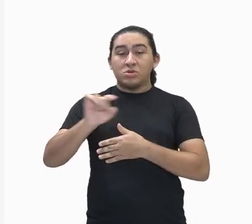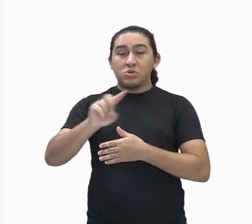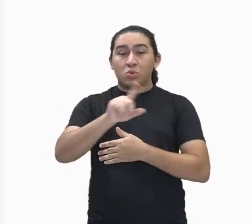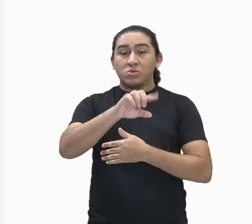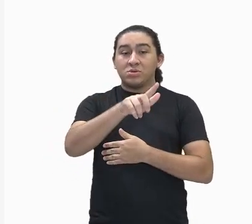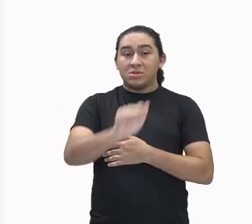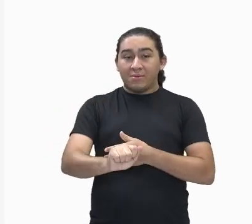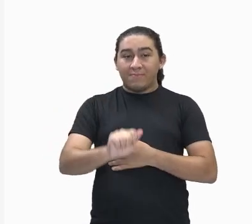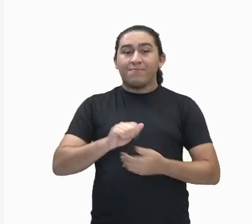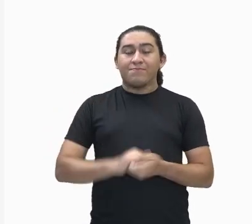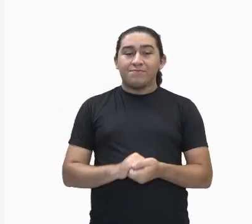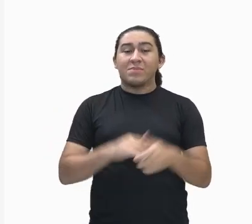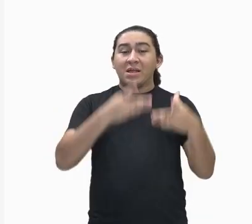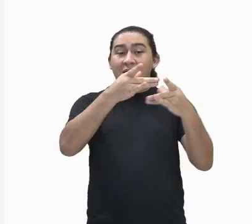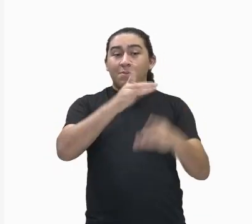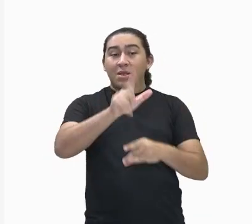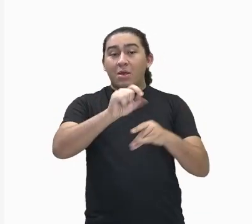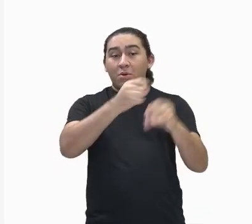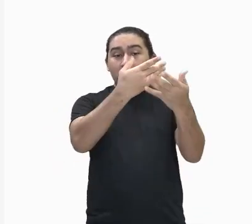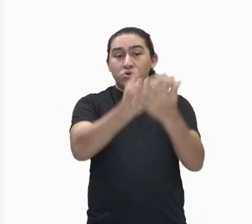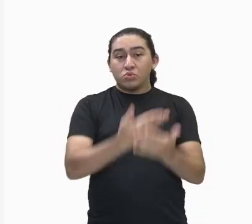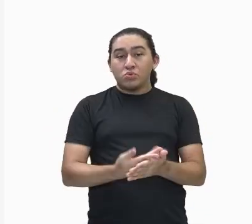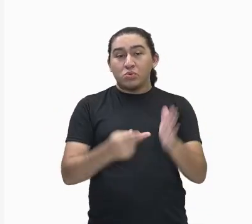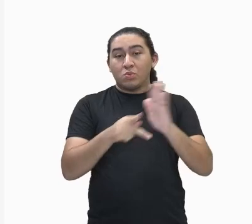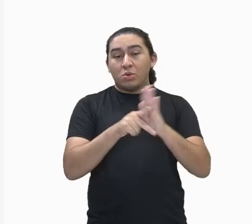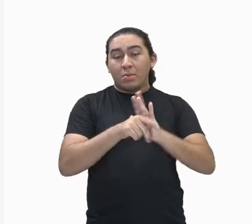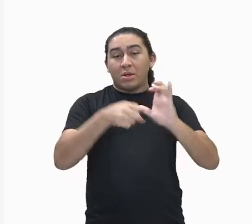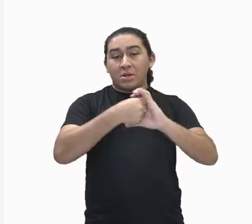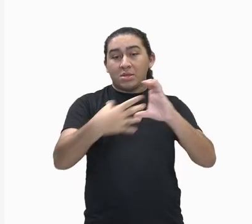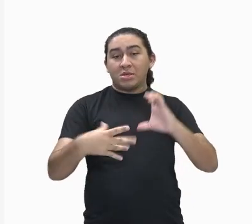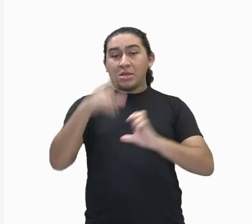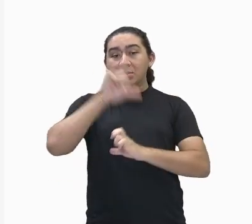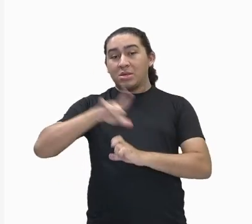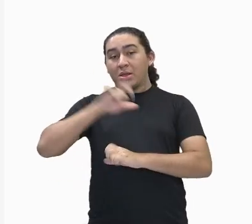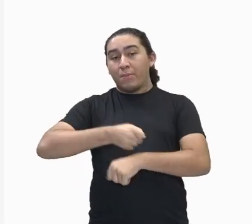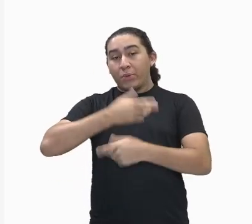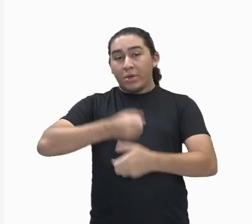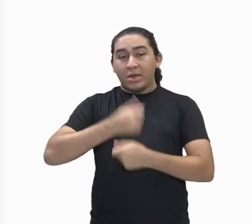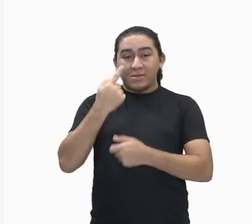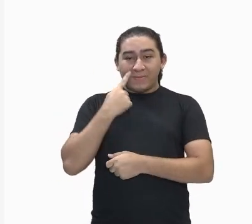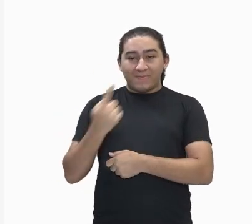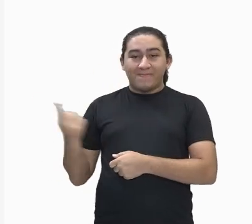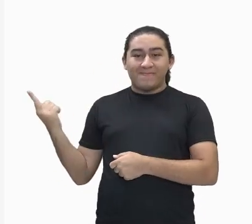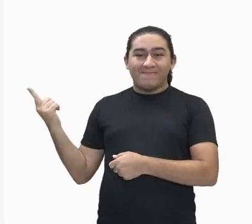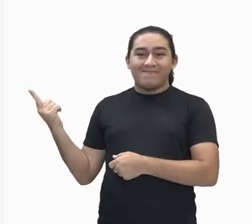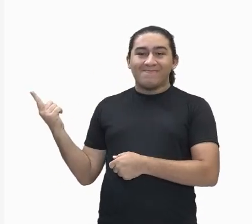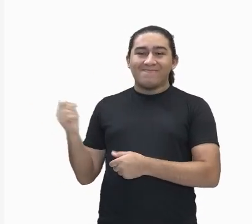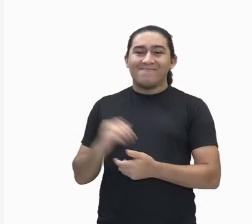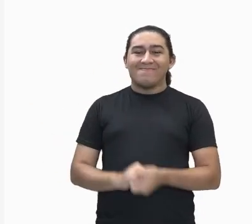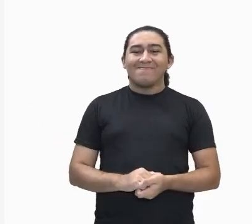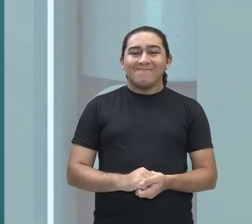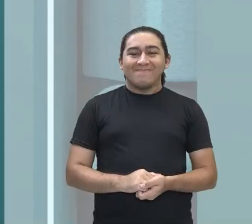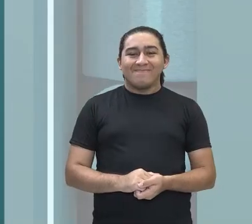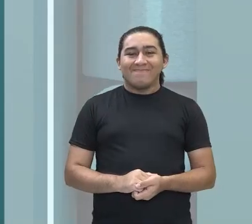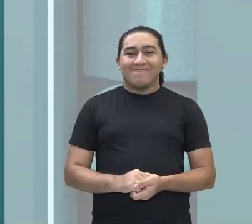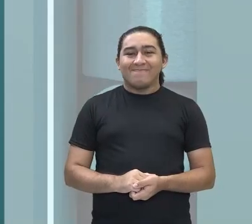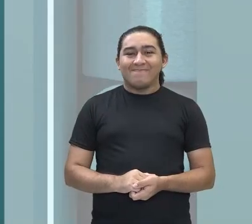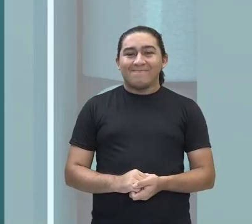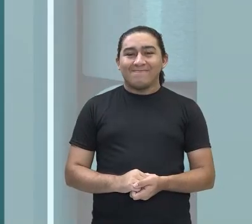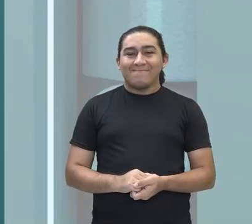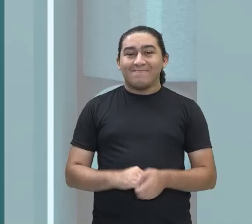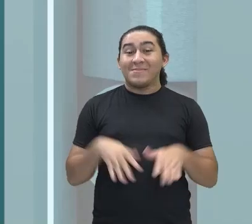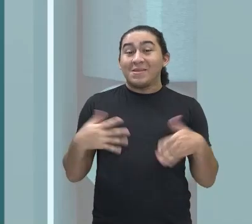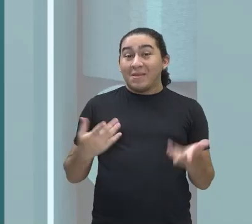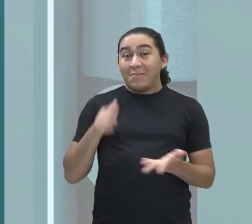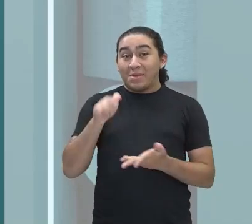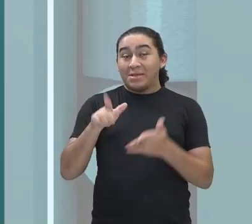o detalhamento, estudo do estilo de produção literária do poeta simbolista Cruz e Souza.